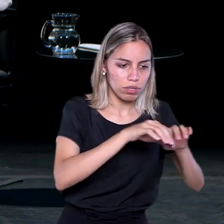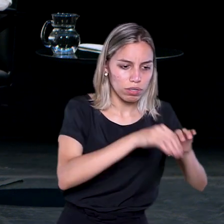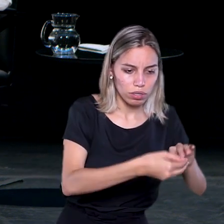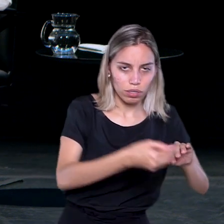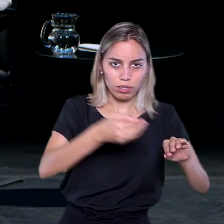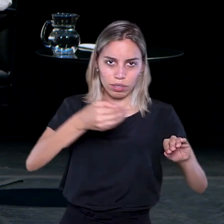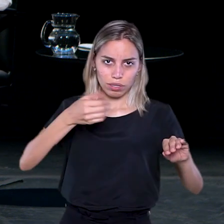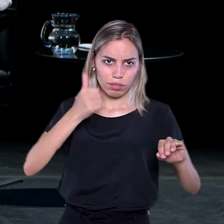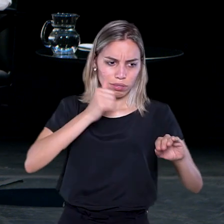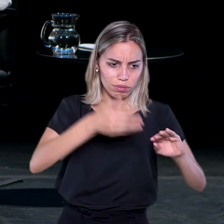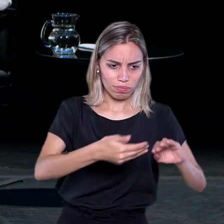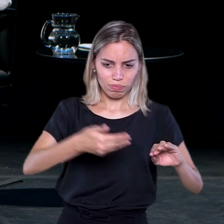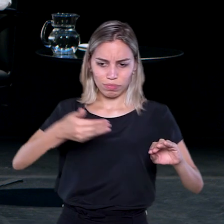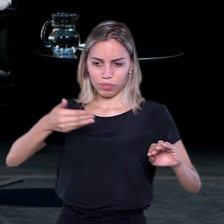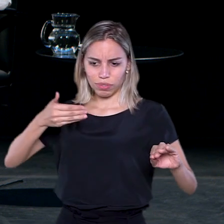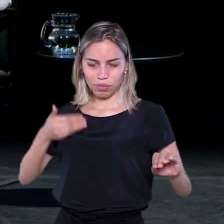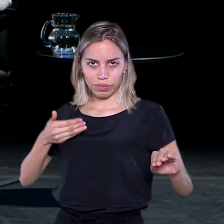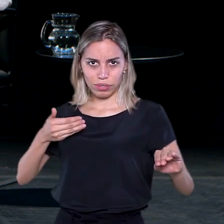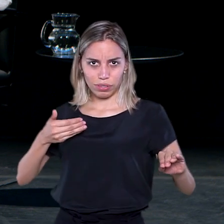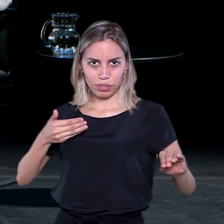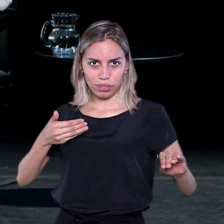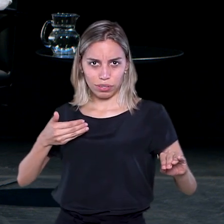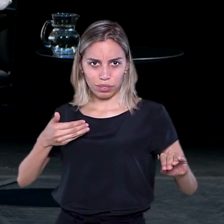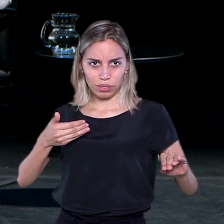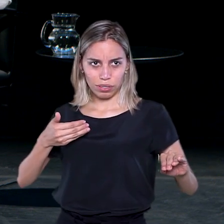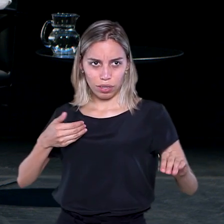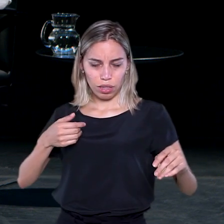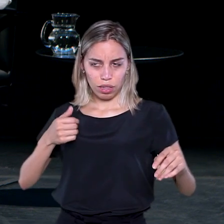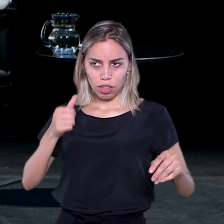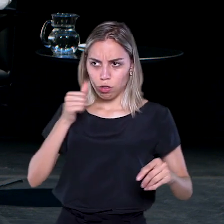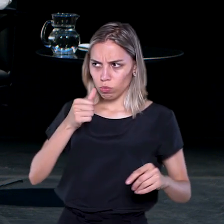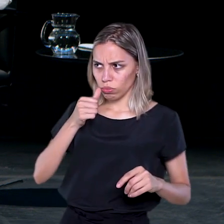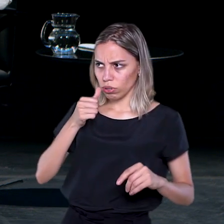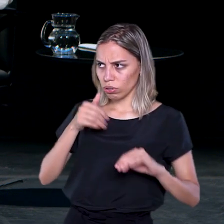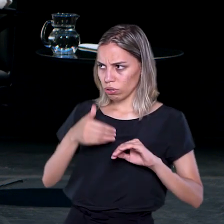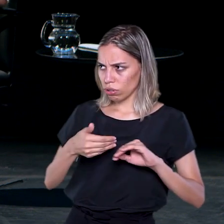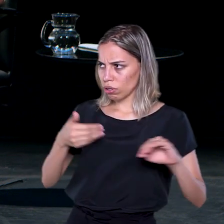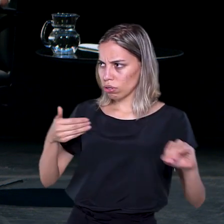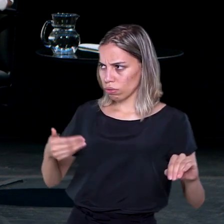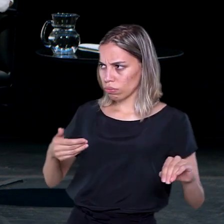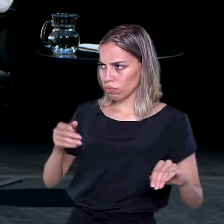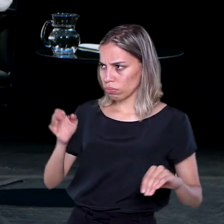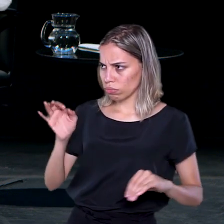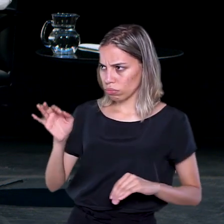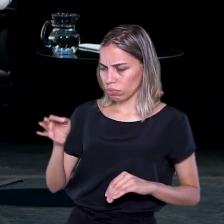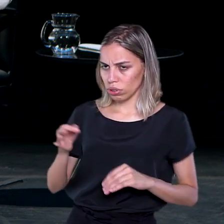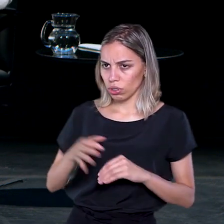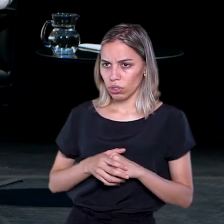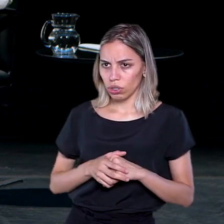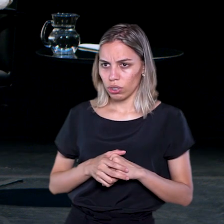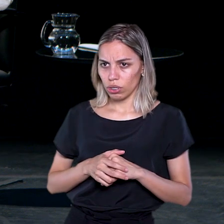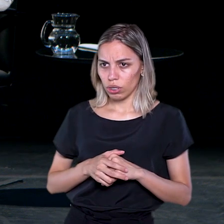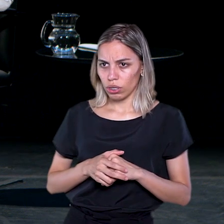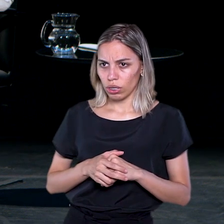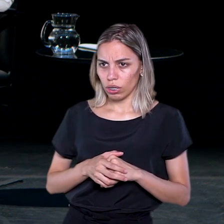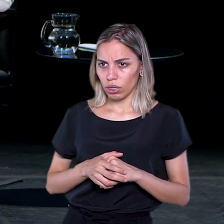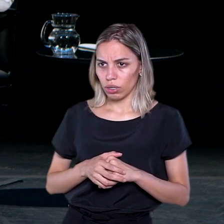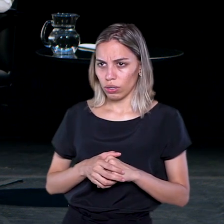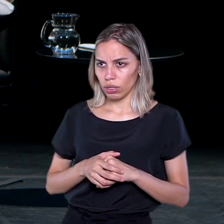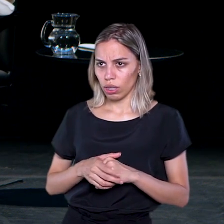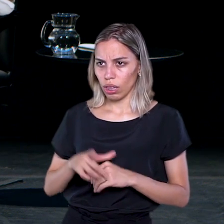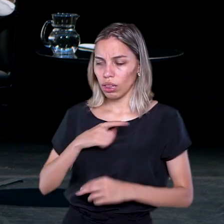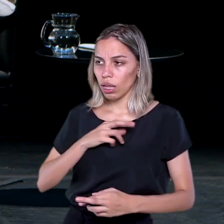dessas mulheres. E aí você fez uma outra pergunta. Mulheres privadas, em certa medida, só uma digressão, desculpe,